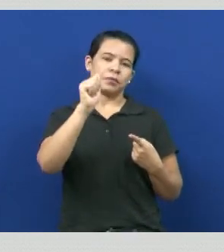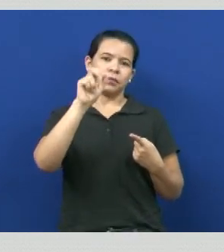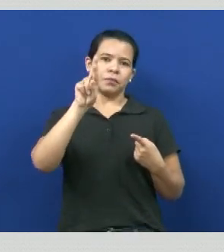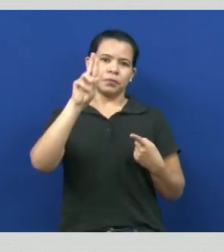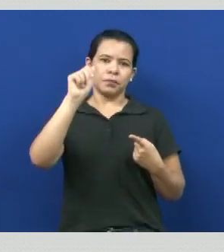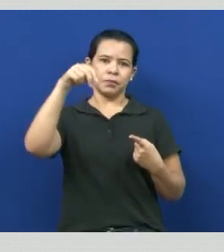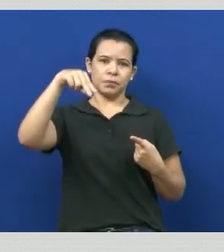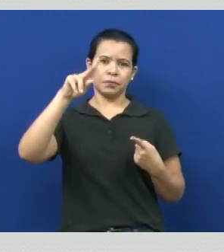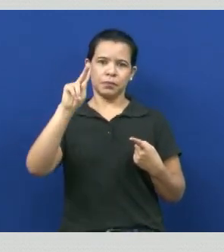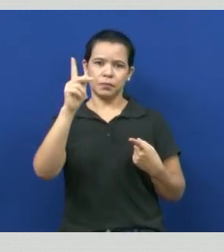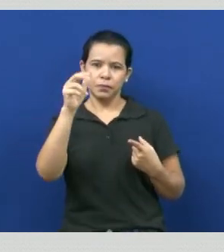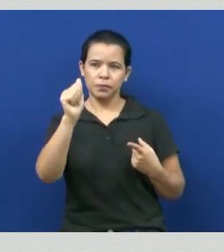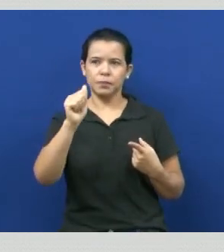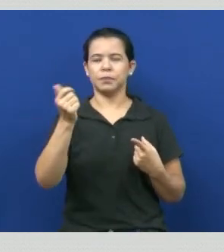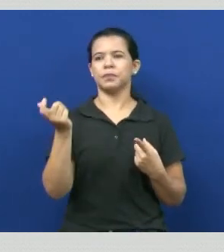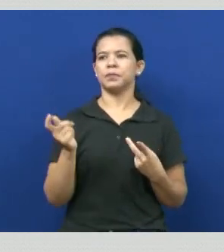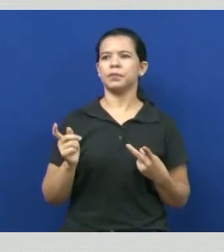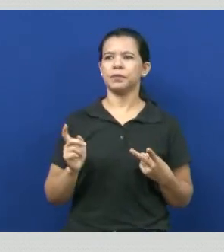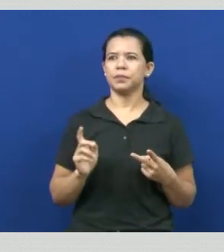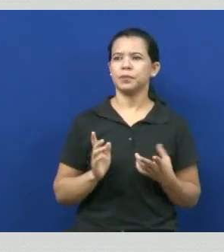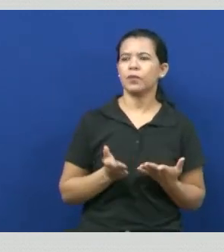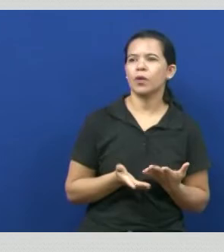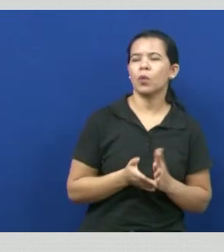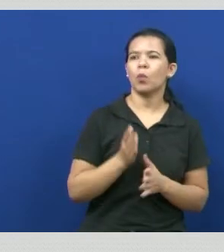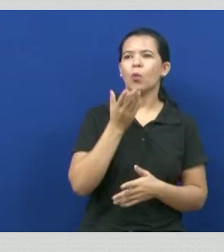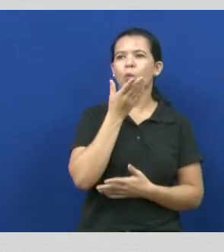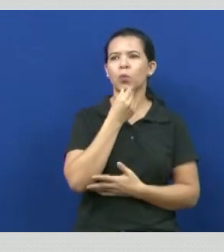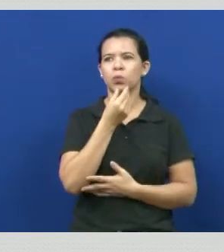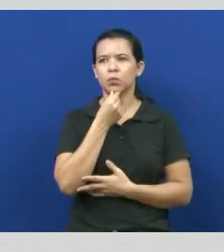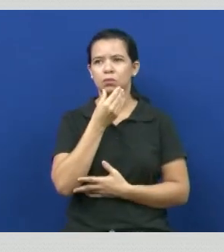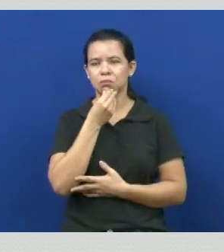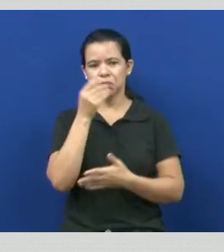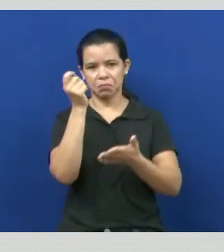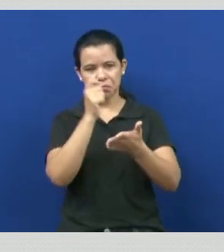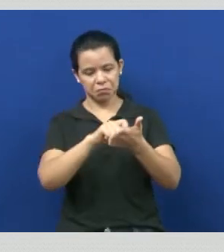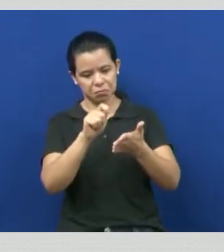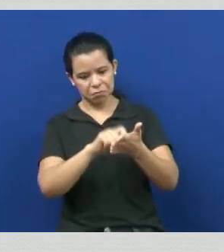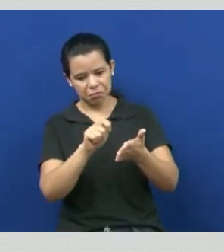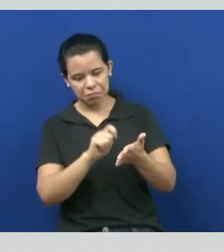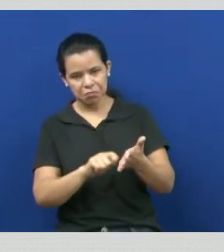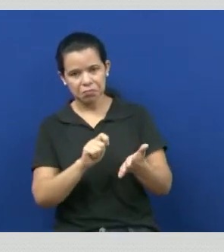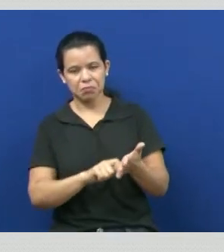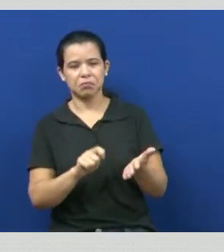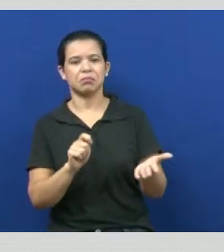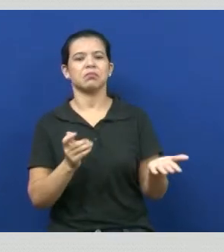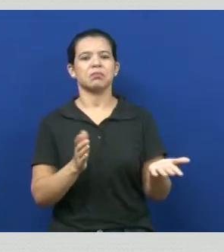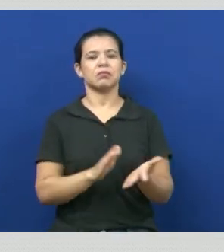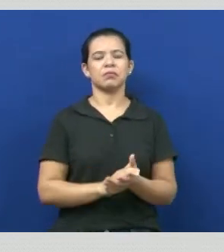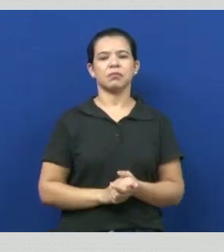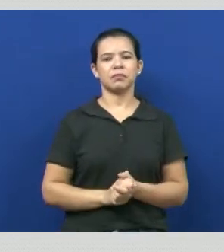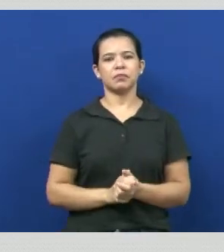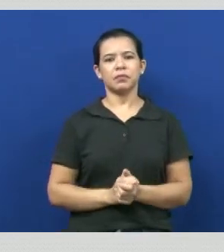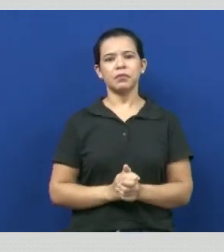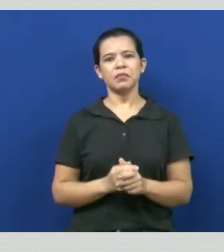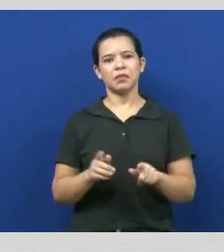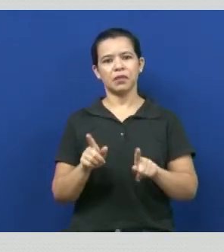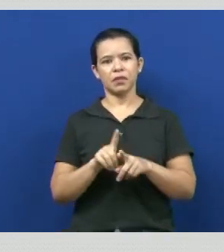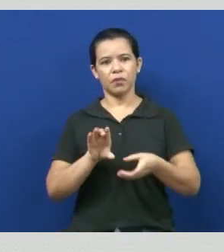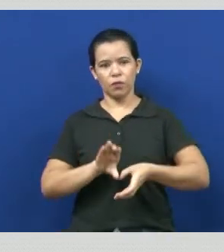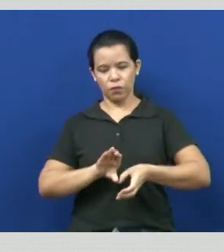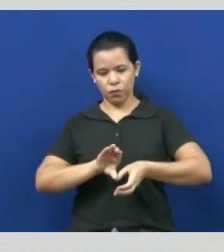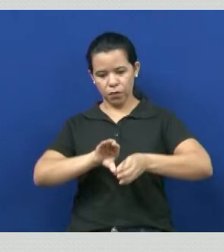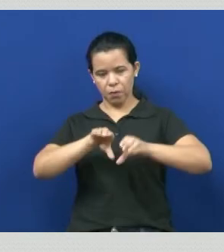a 1931. Ele era um escritor diplomata, portanto, tinha formação em